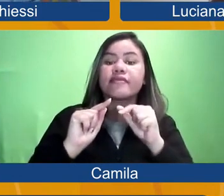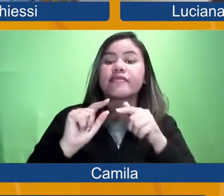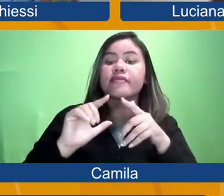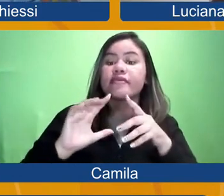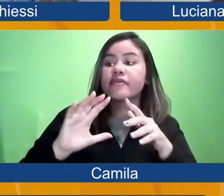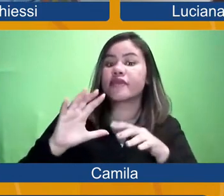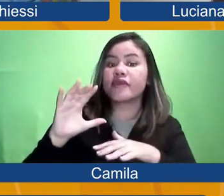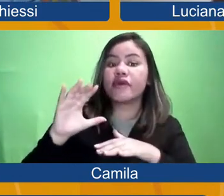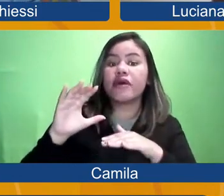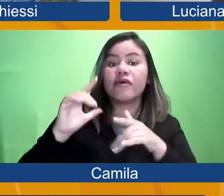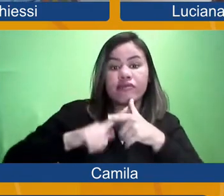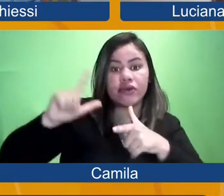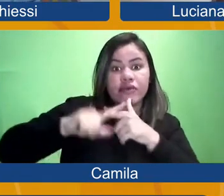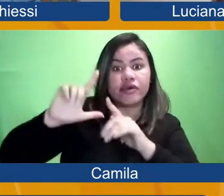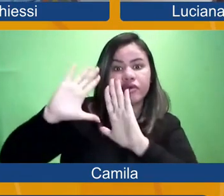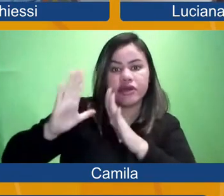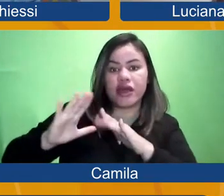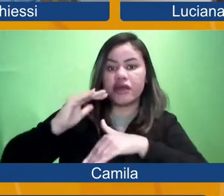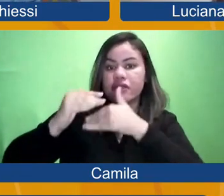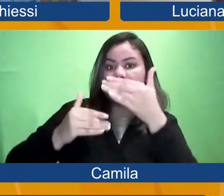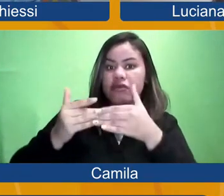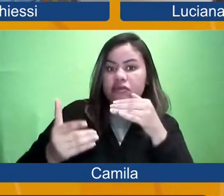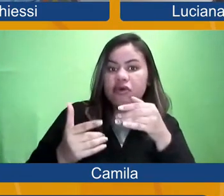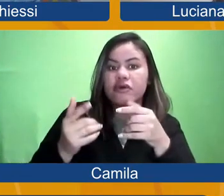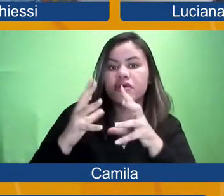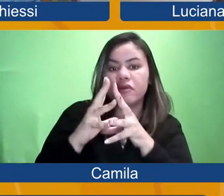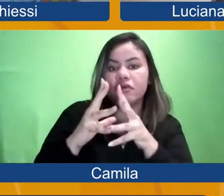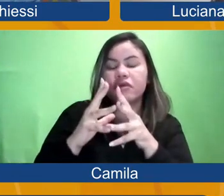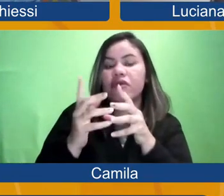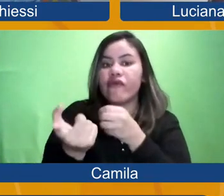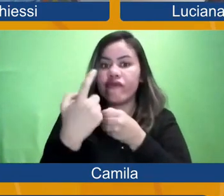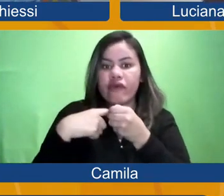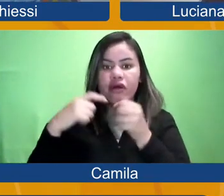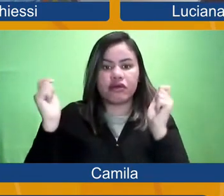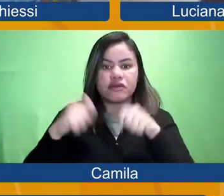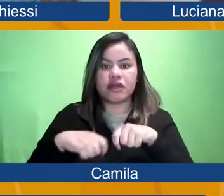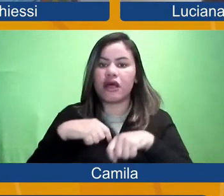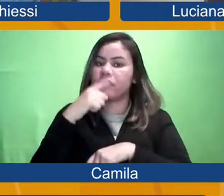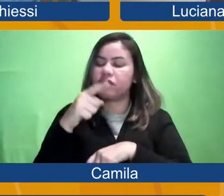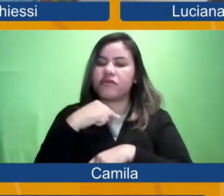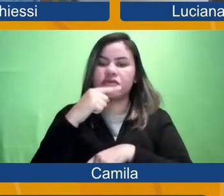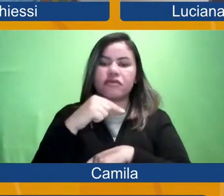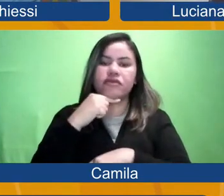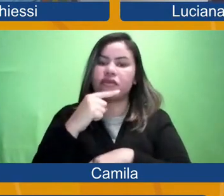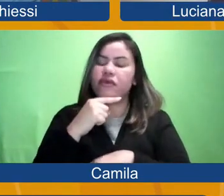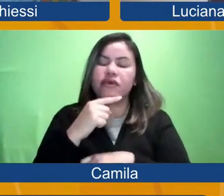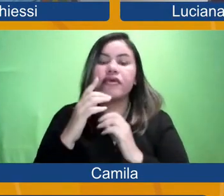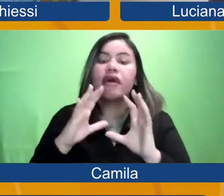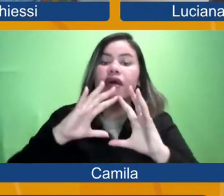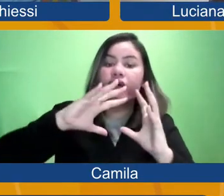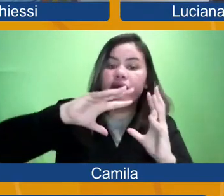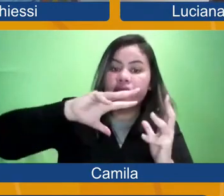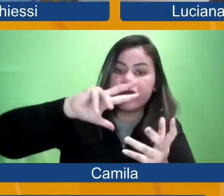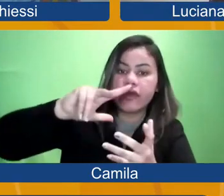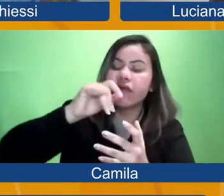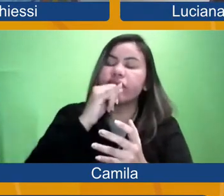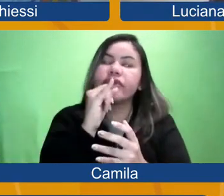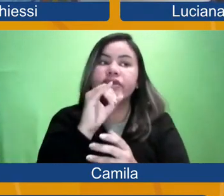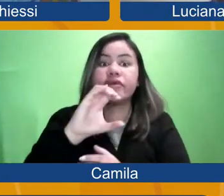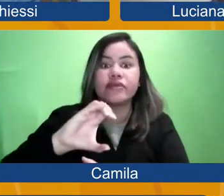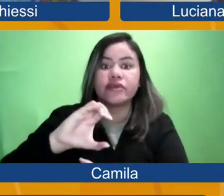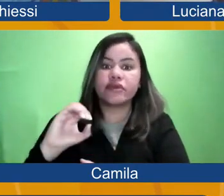volta atrás, né? Inclusive o sistema terrestre tem uma certa inércia, né? Ainda que a gente parasse de emitir